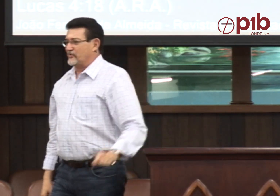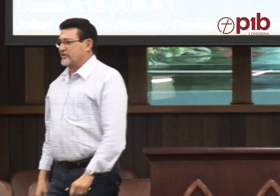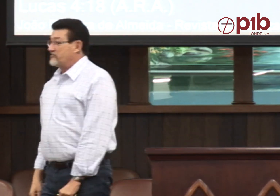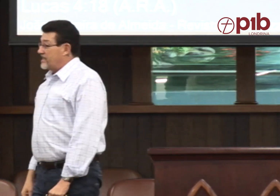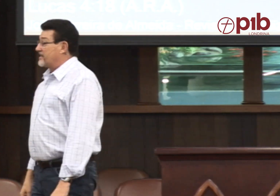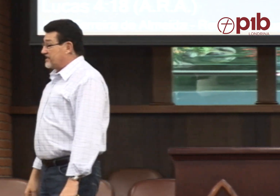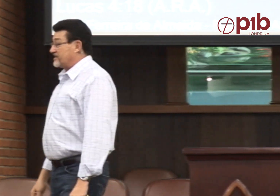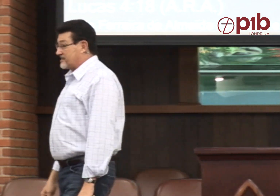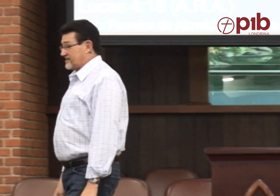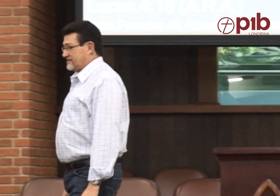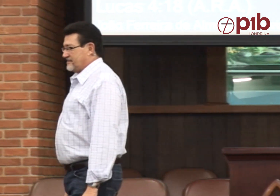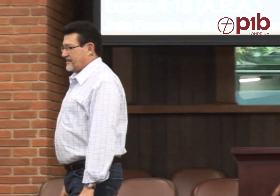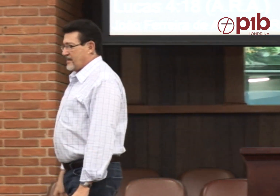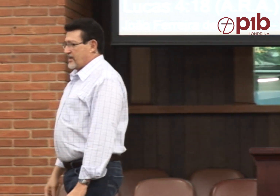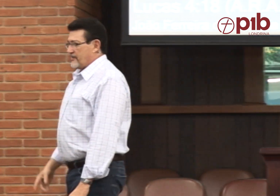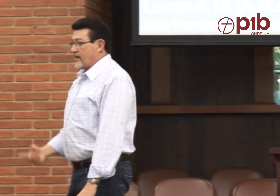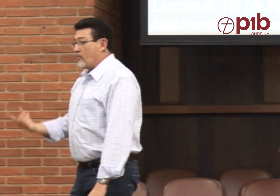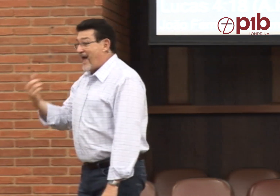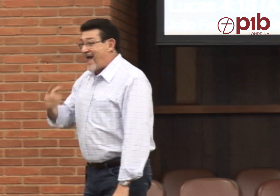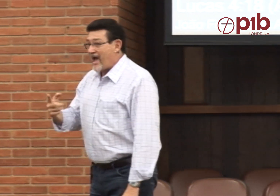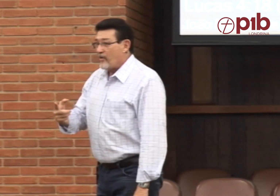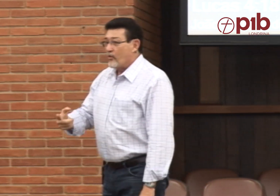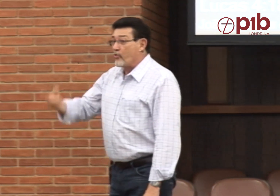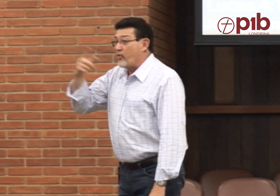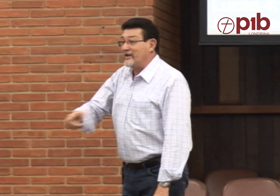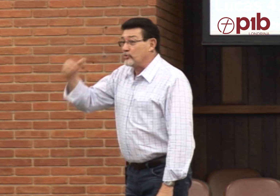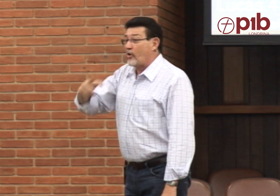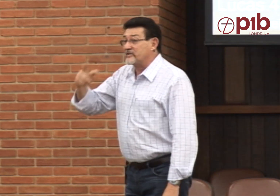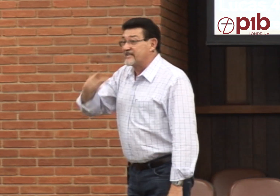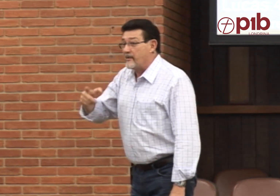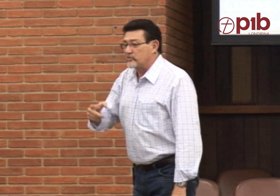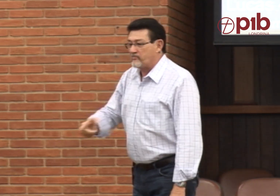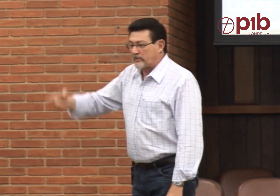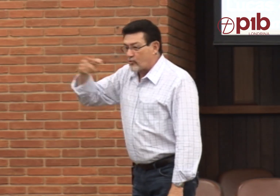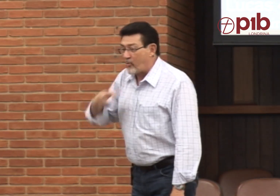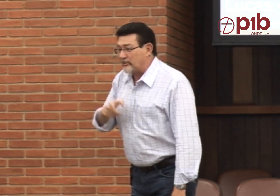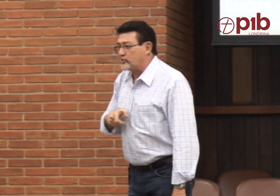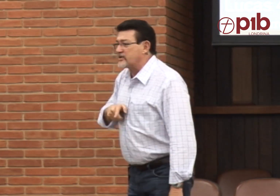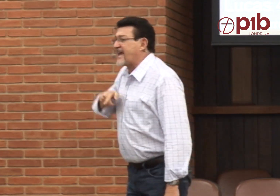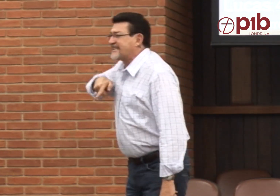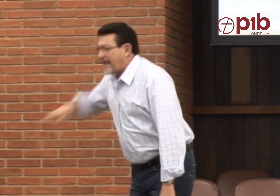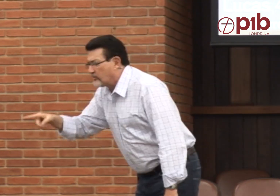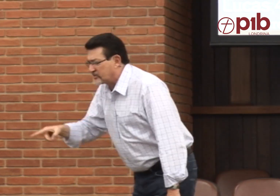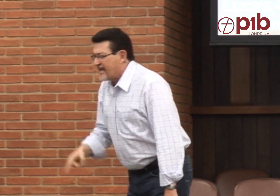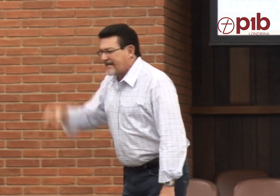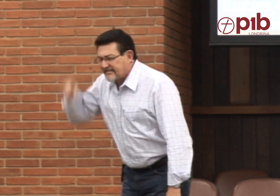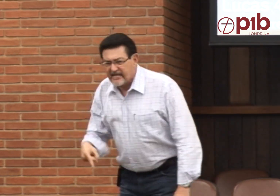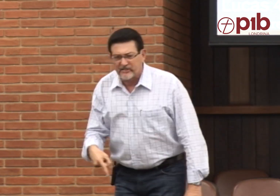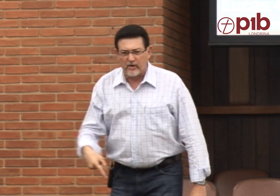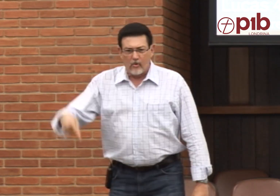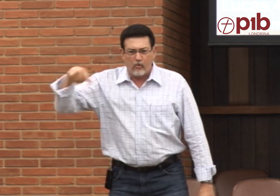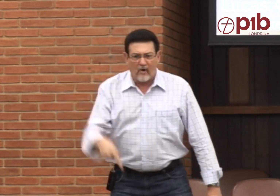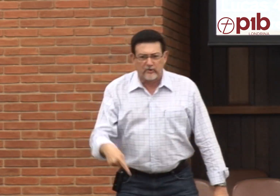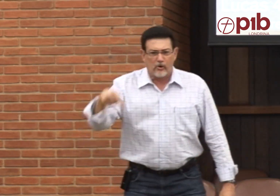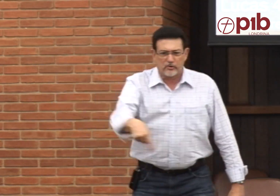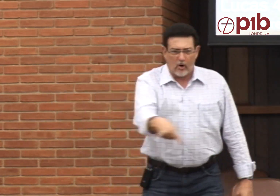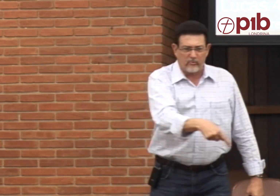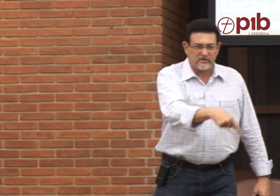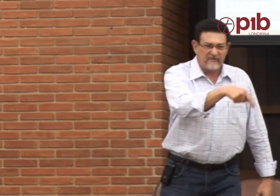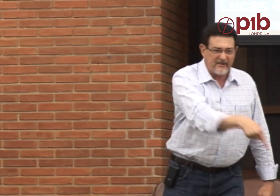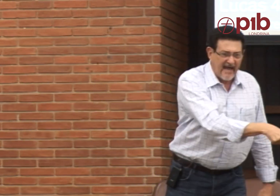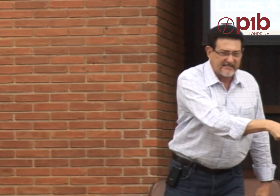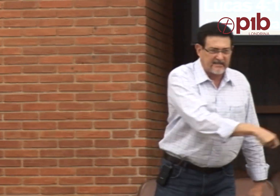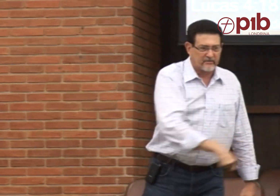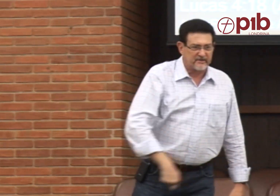Jorge Miller diz não é o quanto nós damos mas o quanto nós retemos que diz o quanto